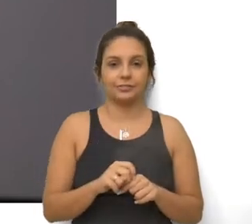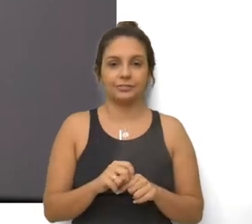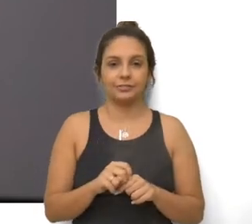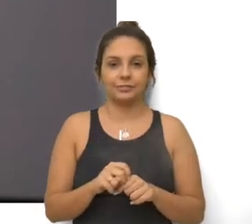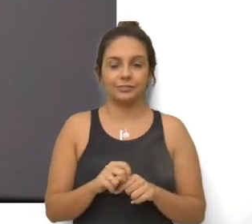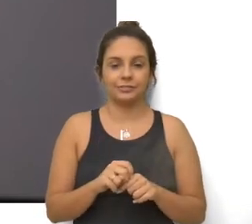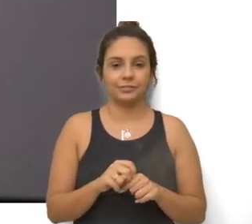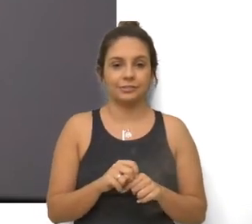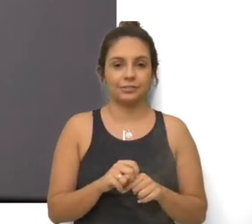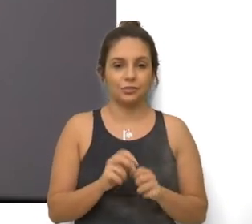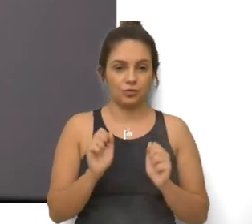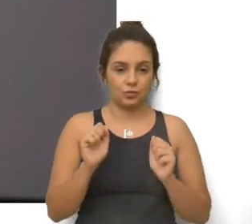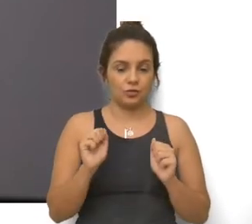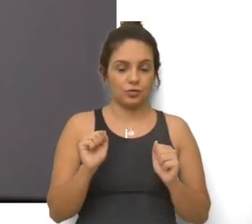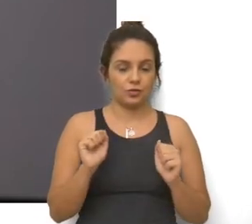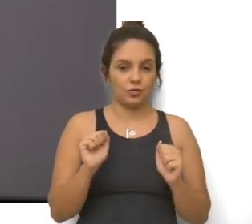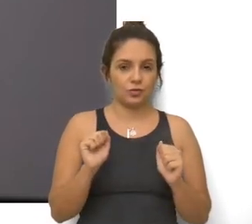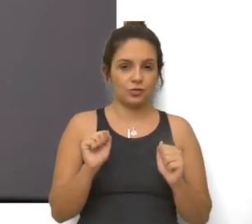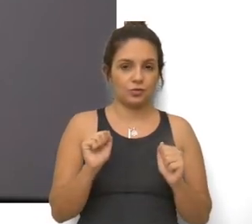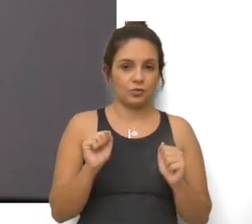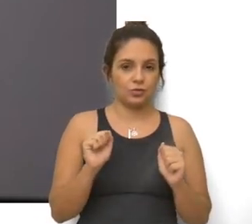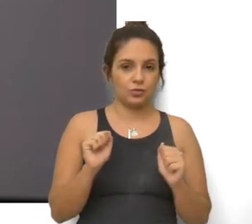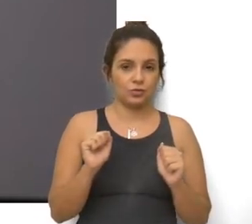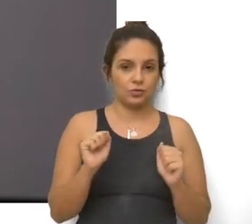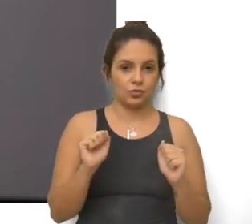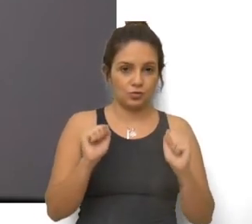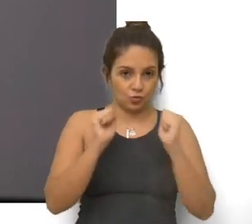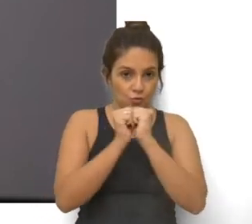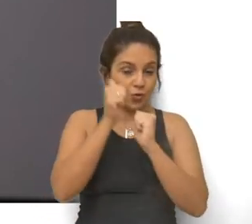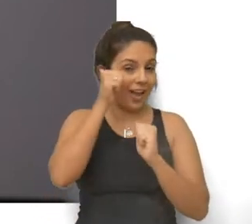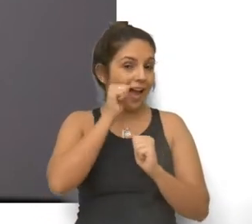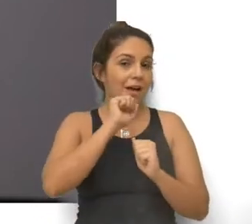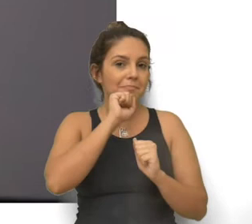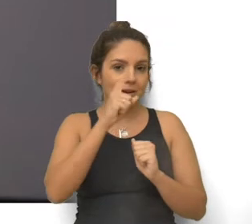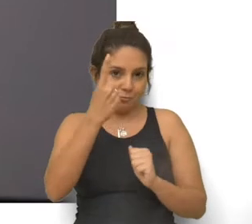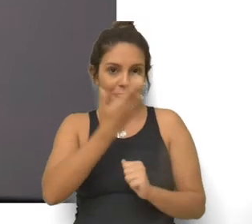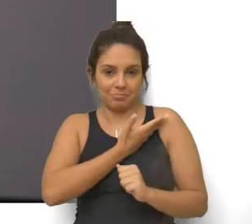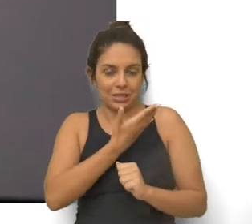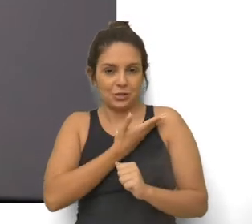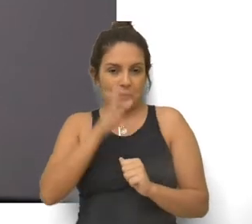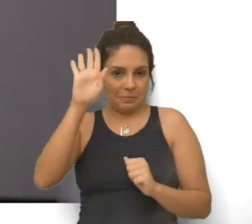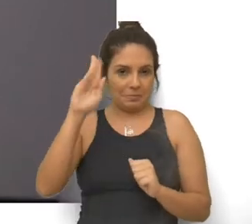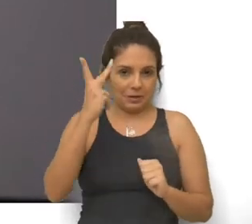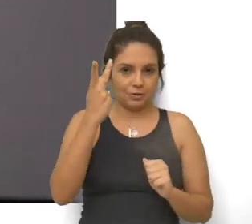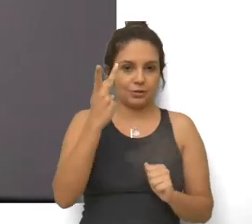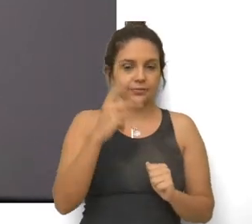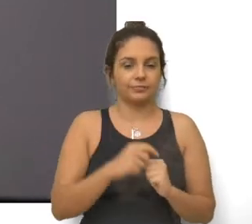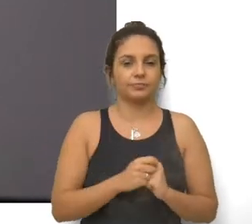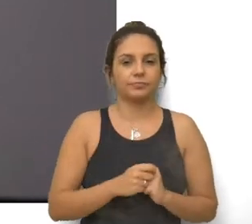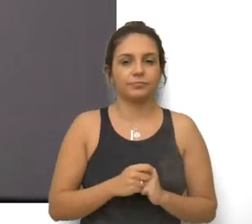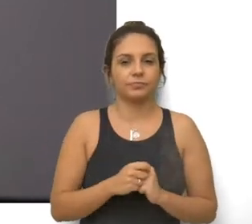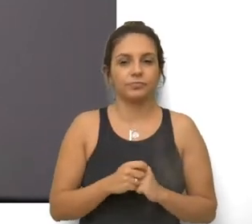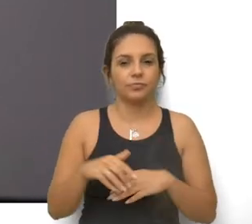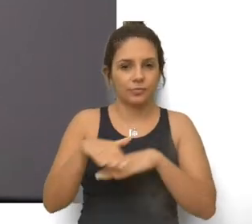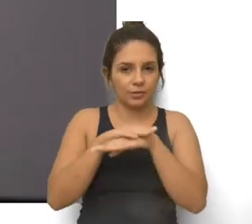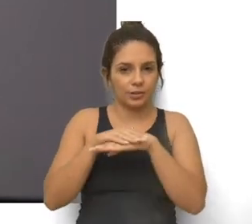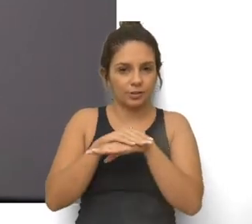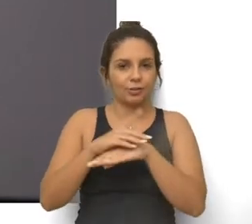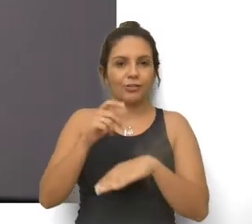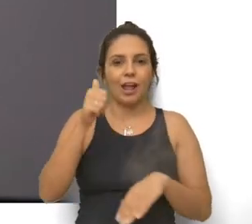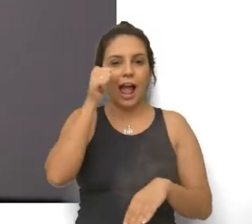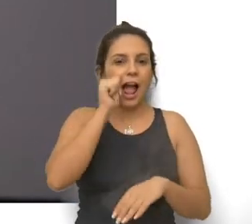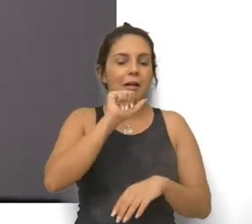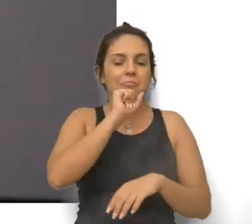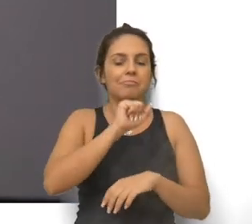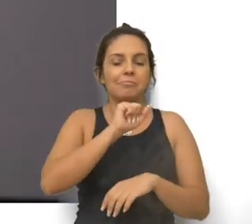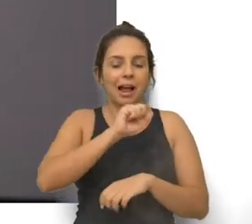temporadas com a mãe do Nemer, em Belo Horizonte, e um dia ela disse, conversei a manhã inteira com